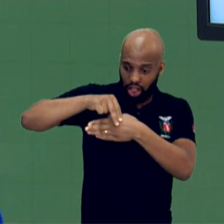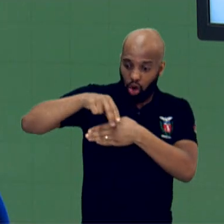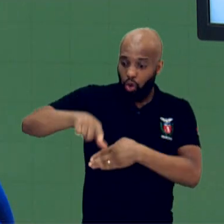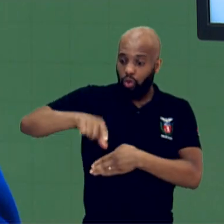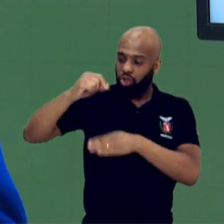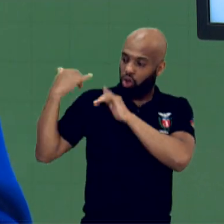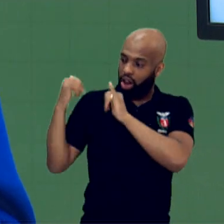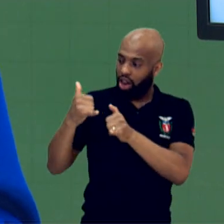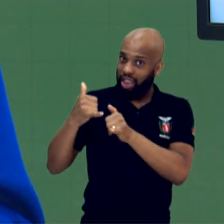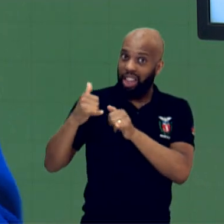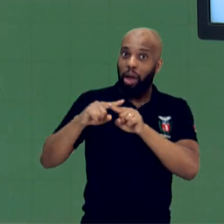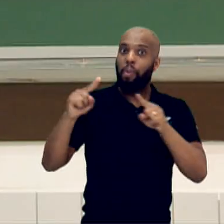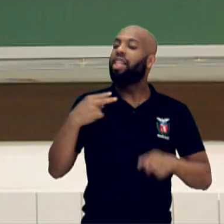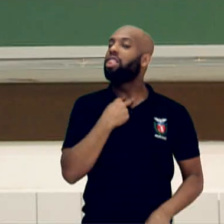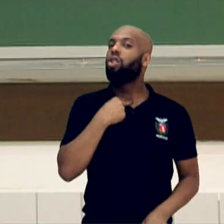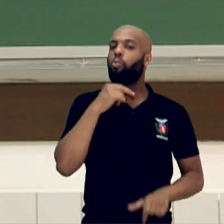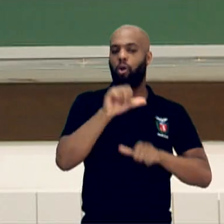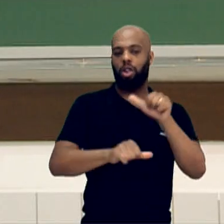mas não podem mudar a lenda.